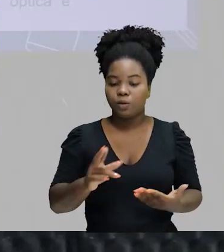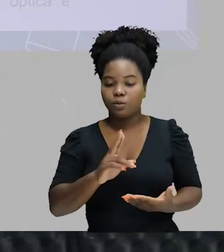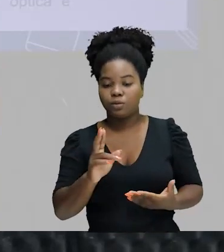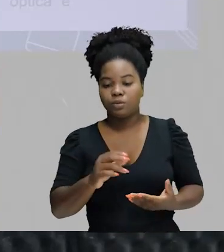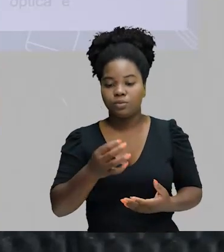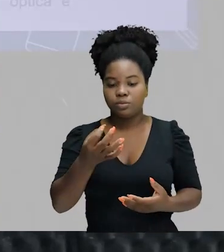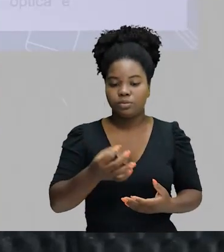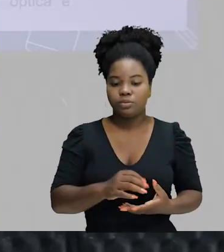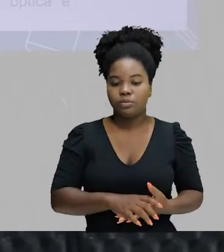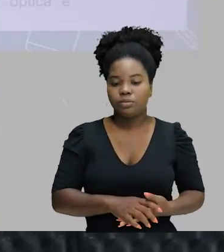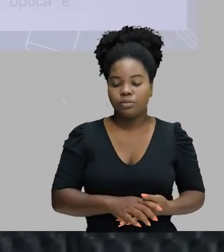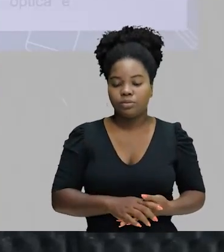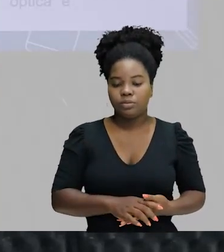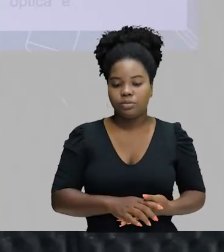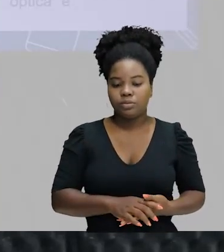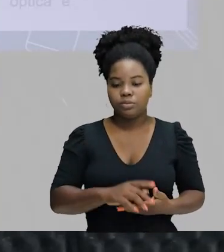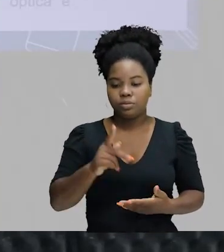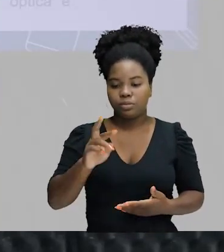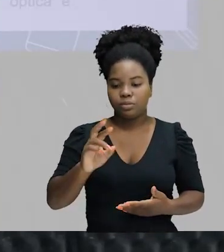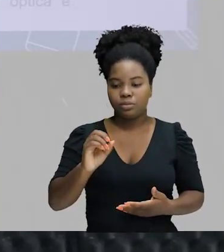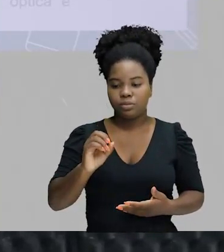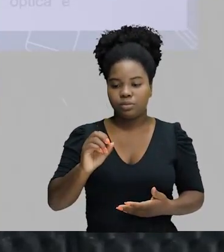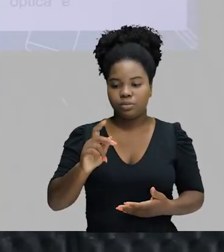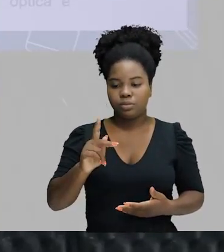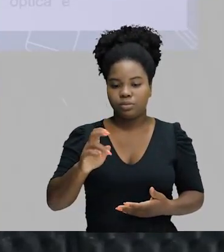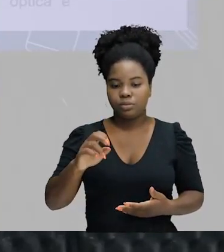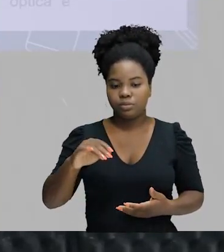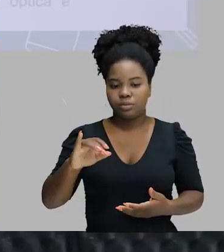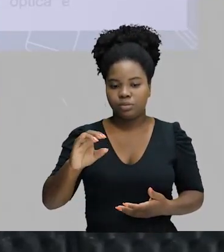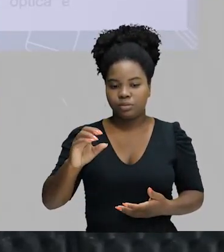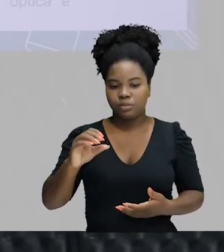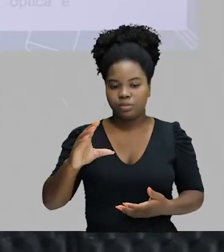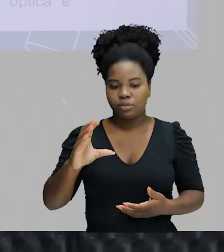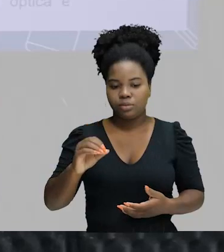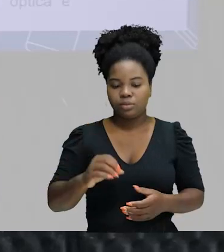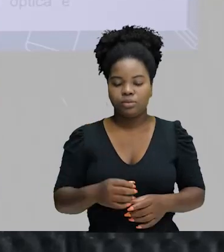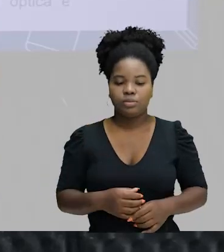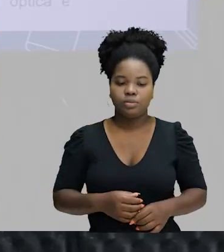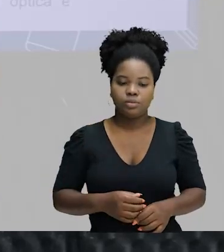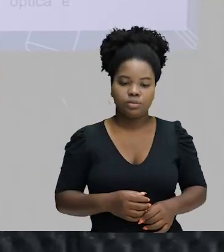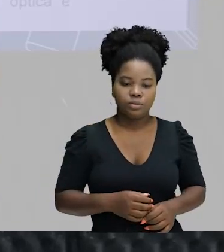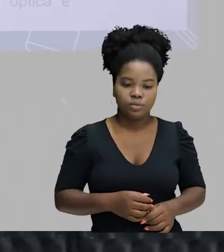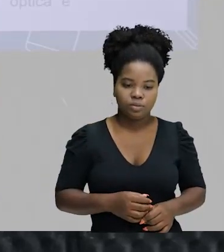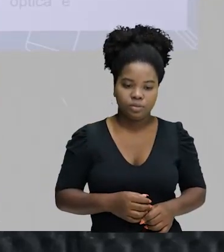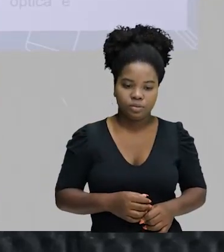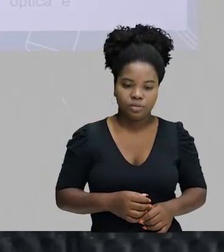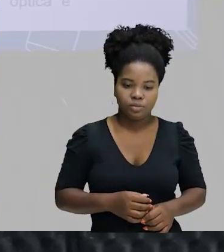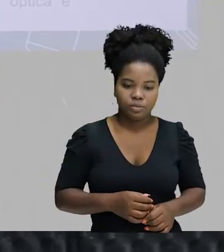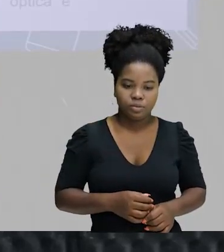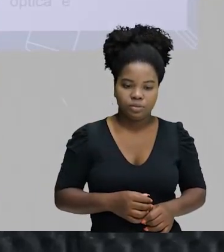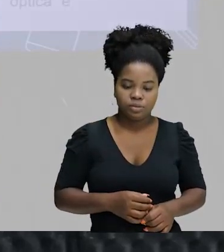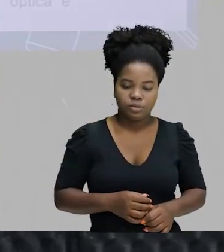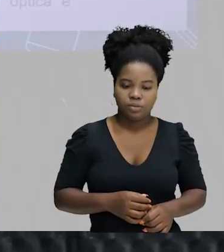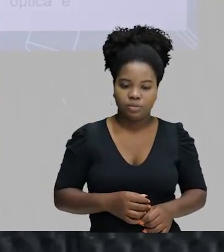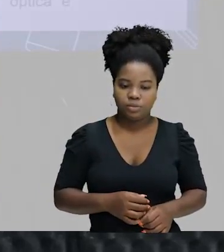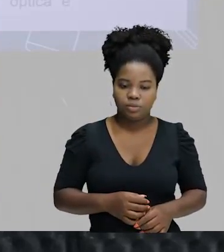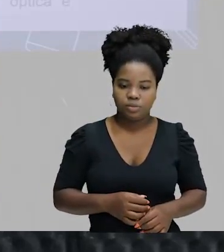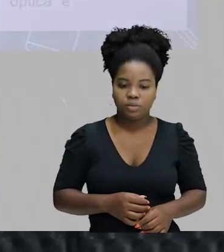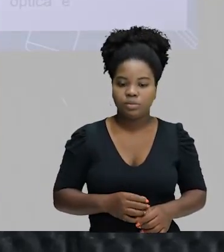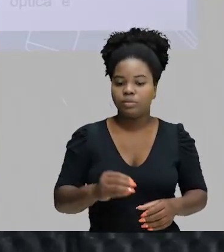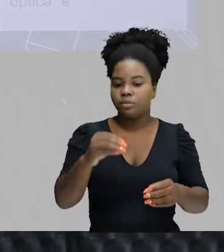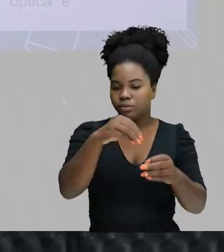correto? Seria o ácido propenóico. Ácido propenóico. Então, nós temos, por exemplo, dentre